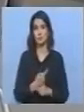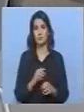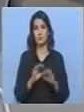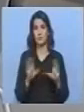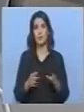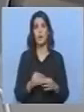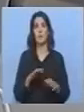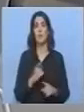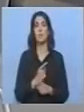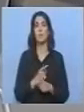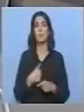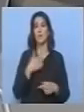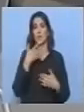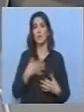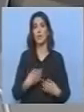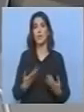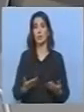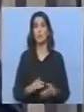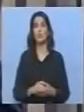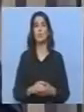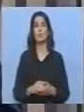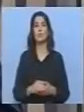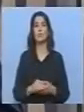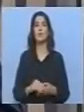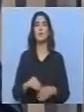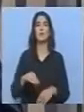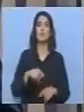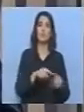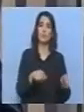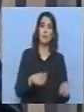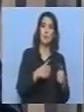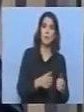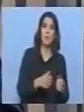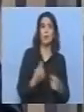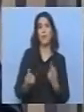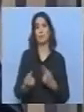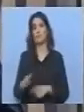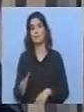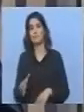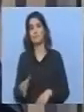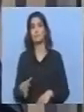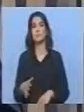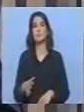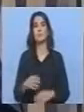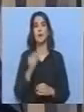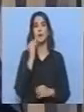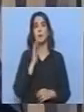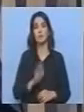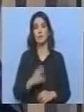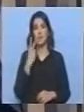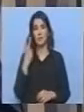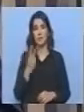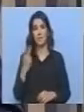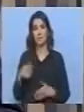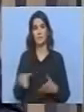De qualquer das formas, acredito que temos espaços que estão bem, temos espaços que não estão tão bem, mas isso acho que faz parte, da vida, não é? Faz